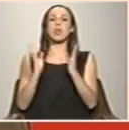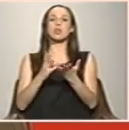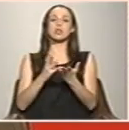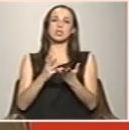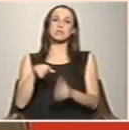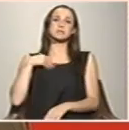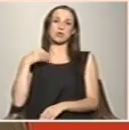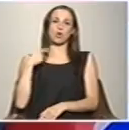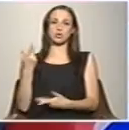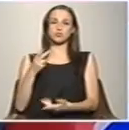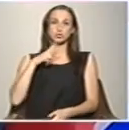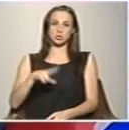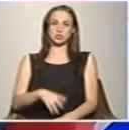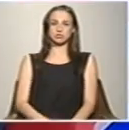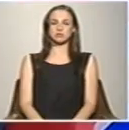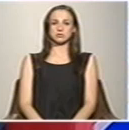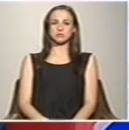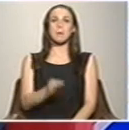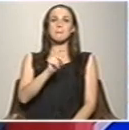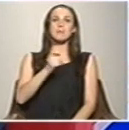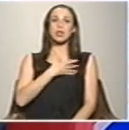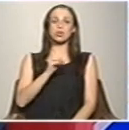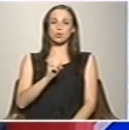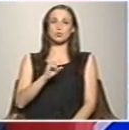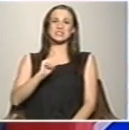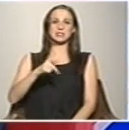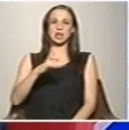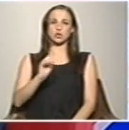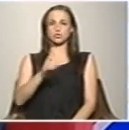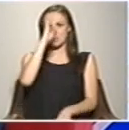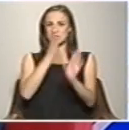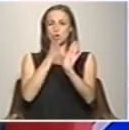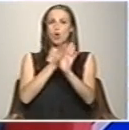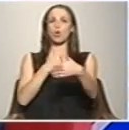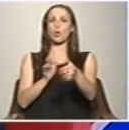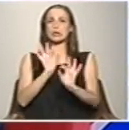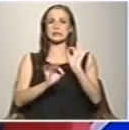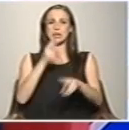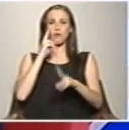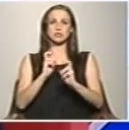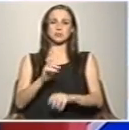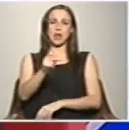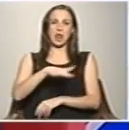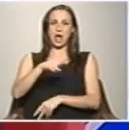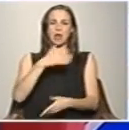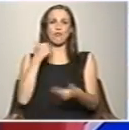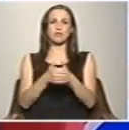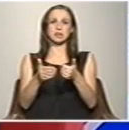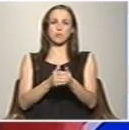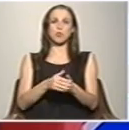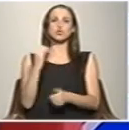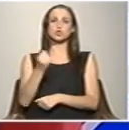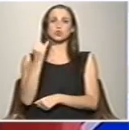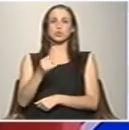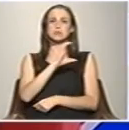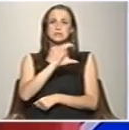Portuguesas. O Pedro Machado dos Santos é psicólogo clínico e é investigador na área do envelhecimento do Instituto de Ciências Biomédicas